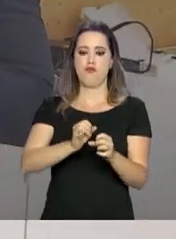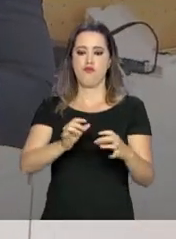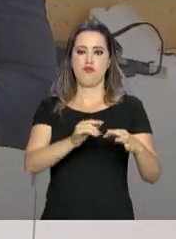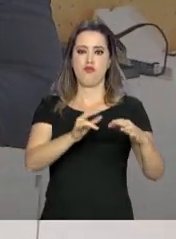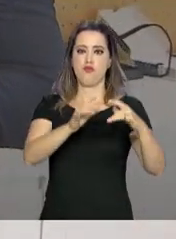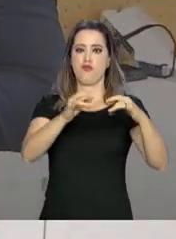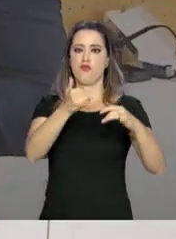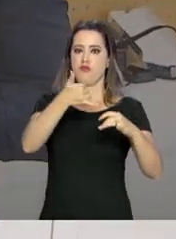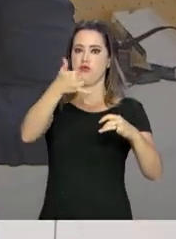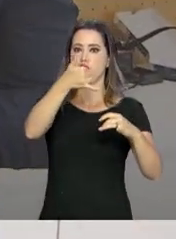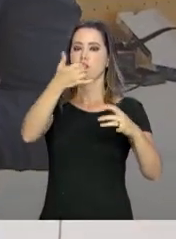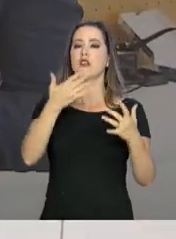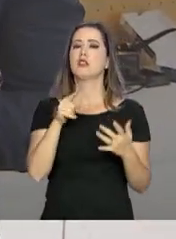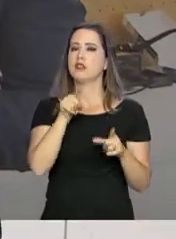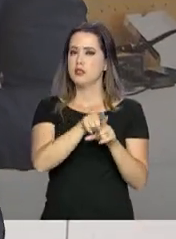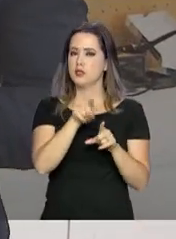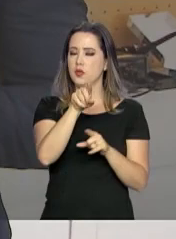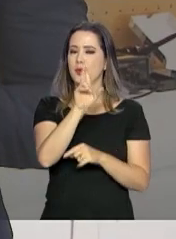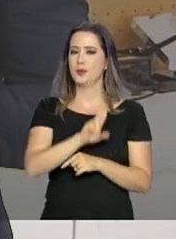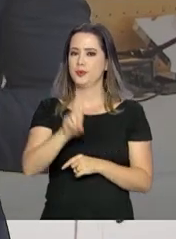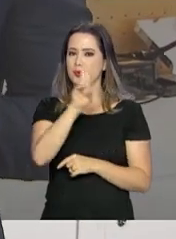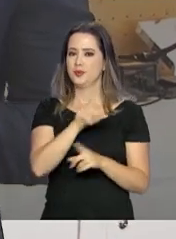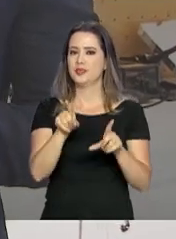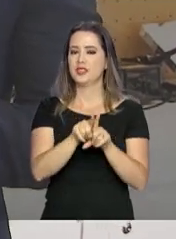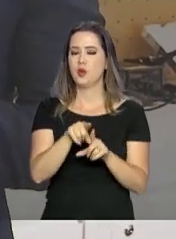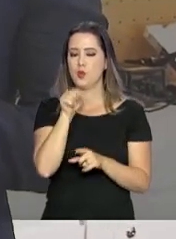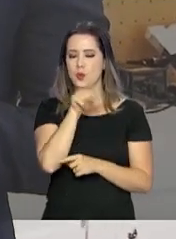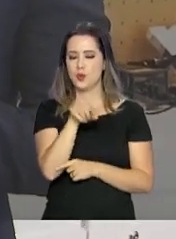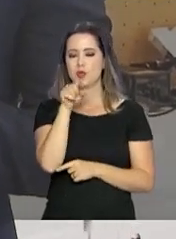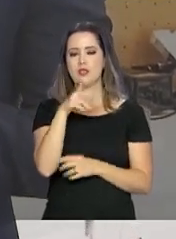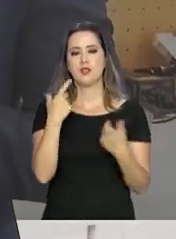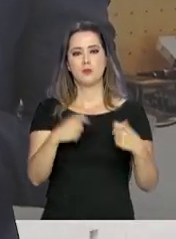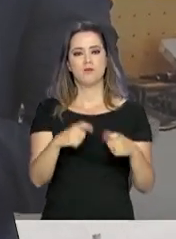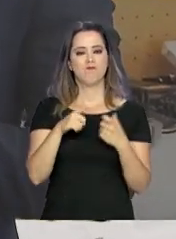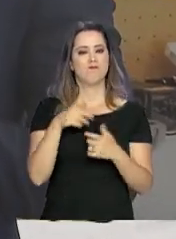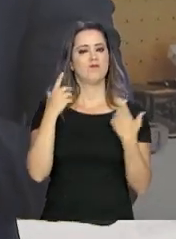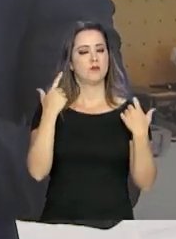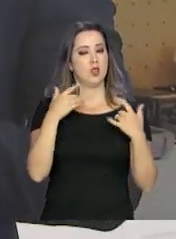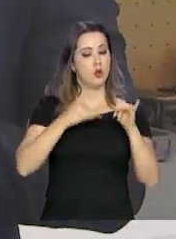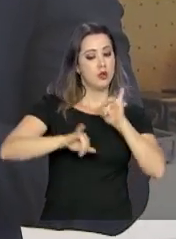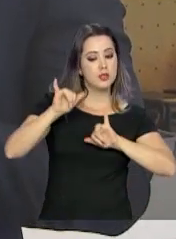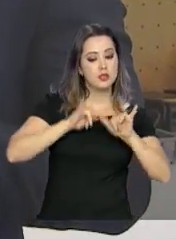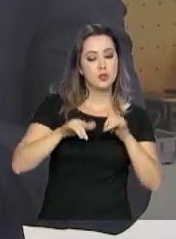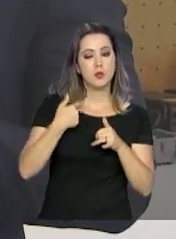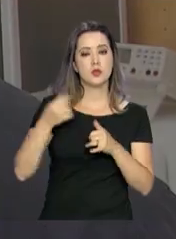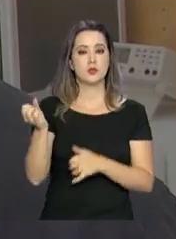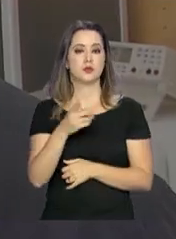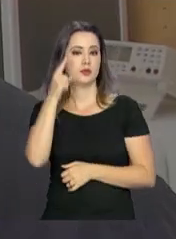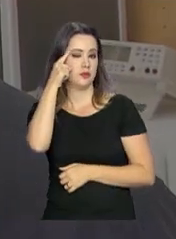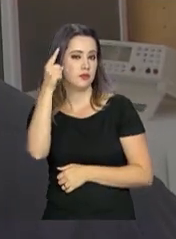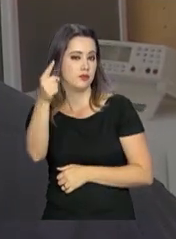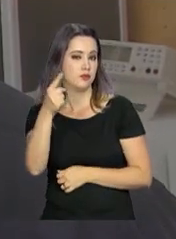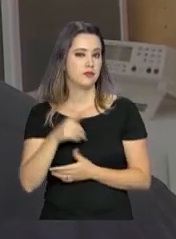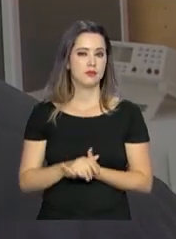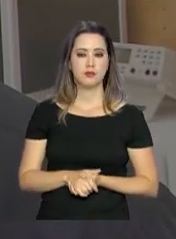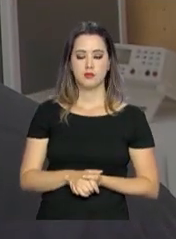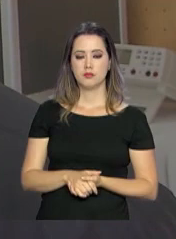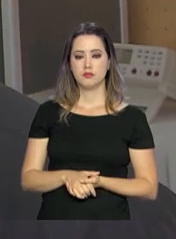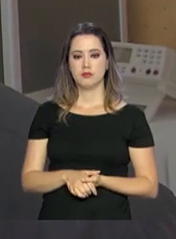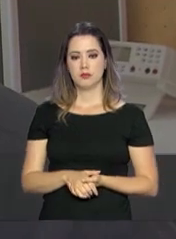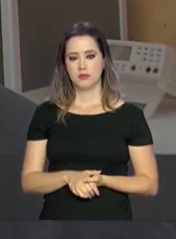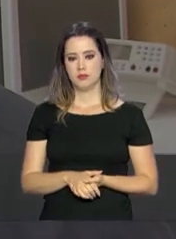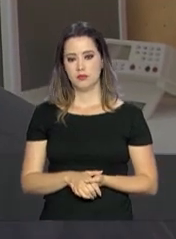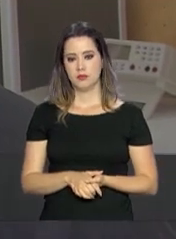estudantes instrumentos que fazem deste laboratório uma oficina de novas idéias inicialmente a